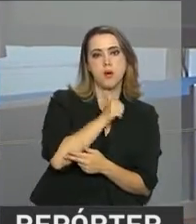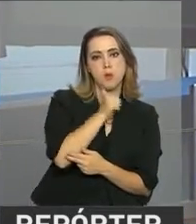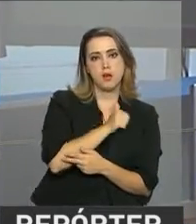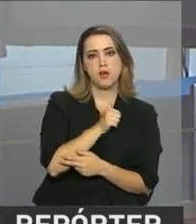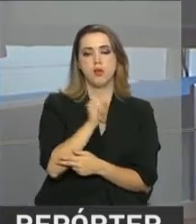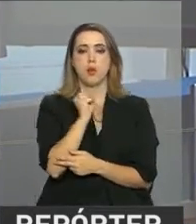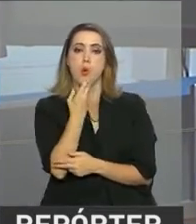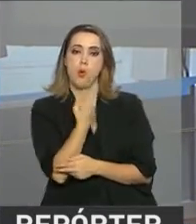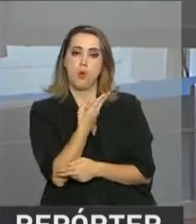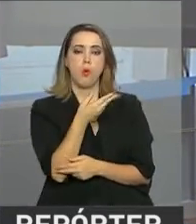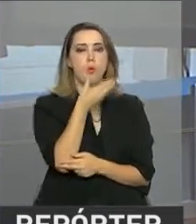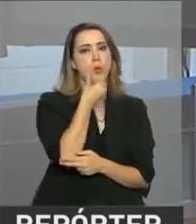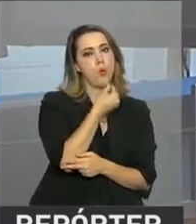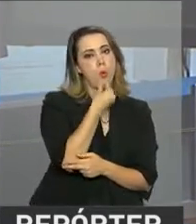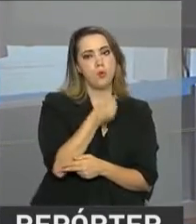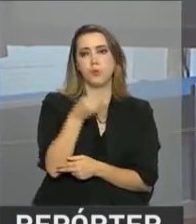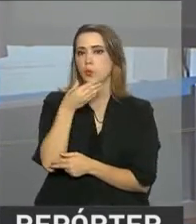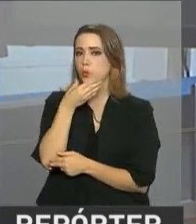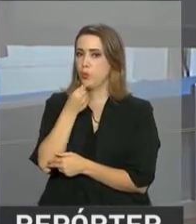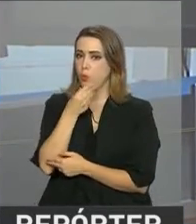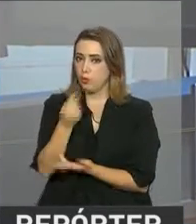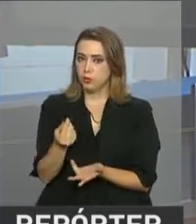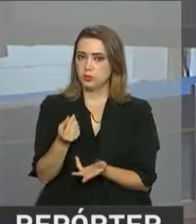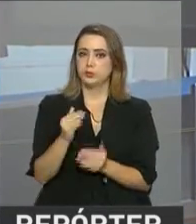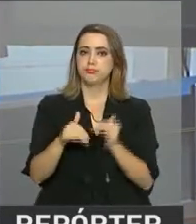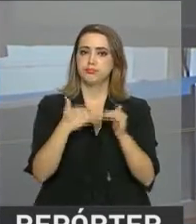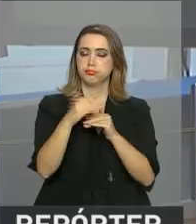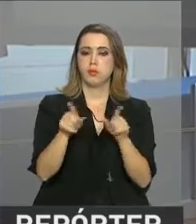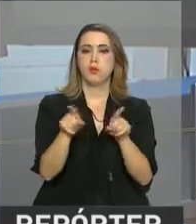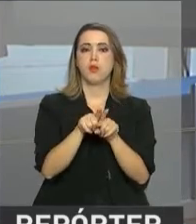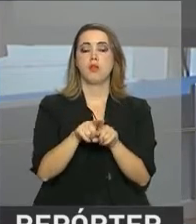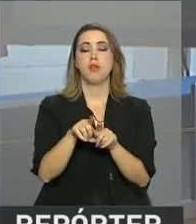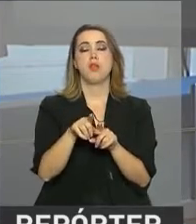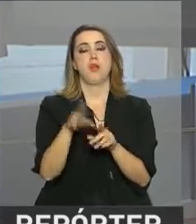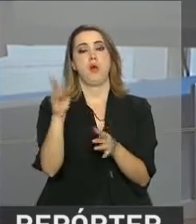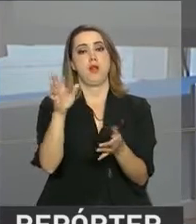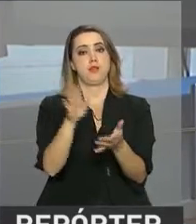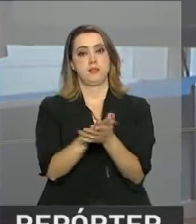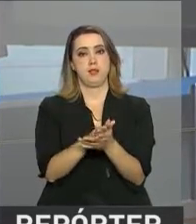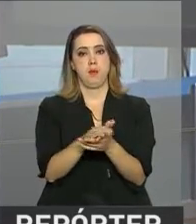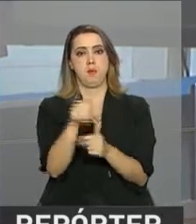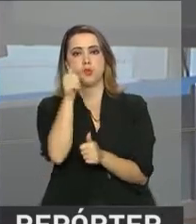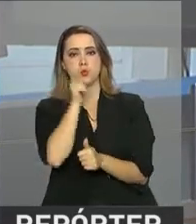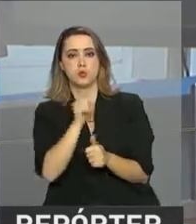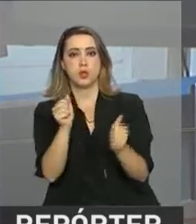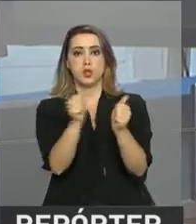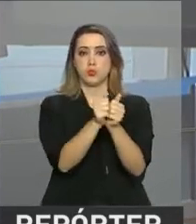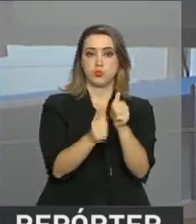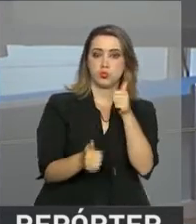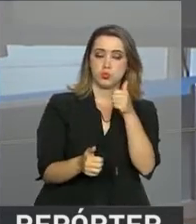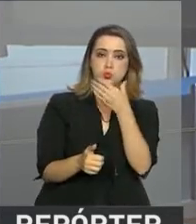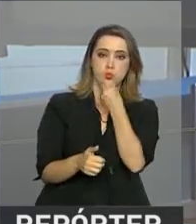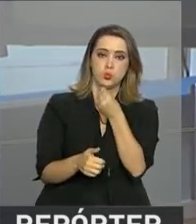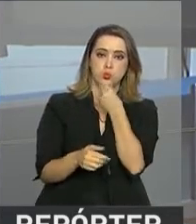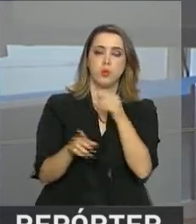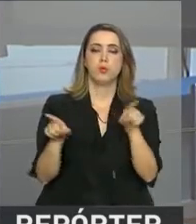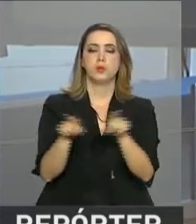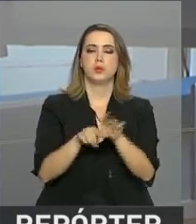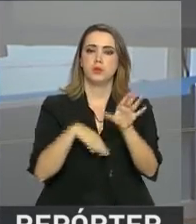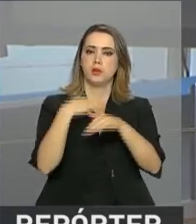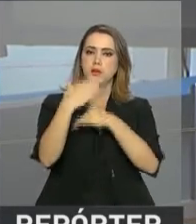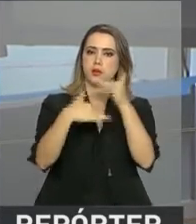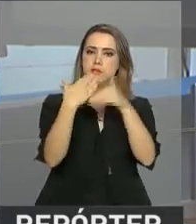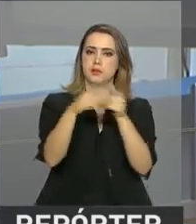uniões entre casais heterossexuais também cresceu mas em ritmo menos acelerado além disso as brasileiras